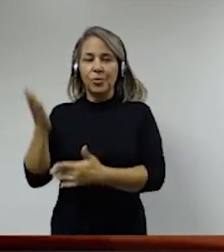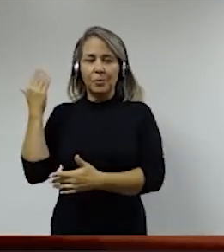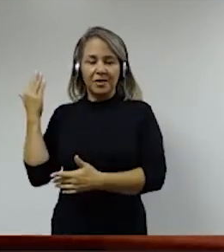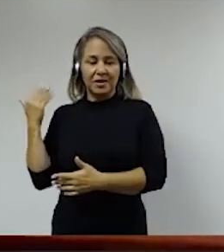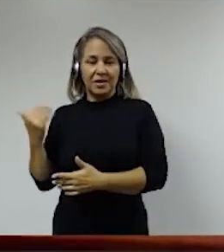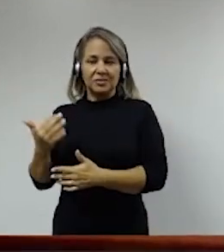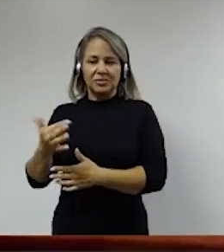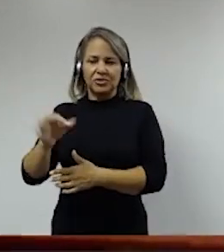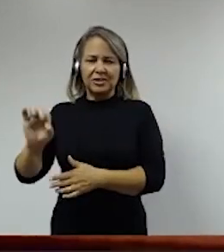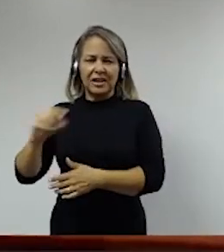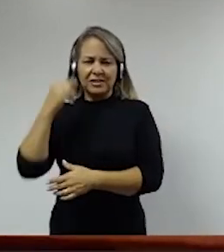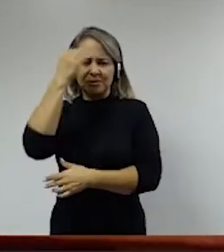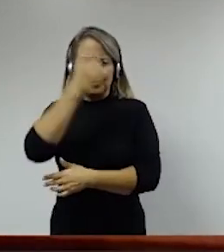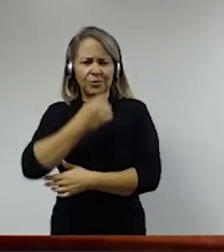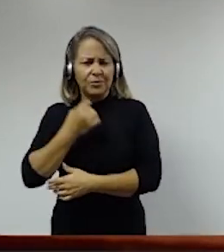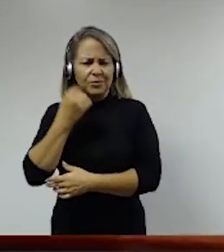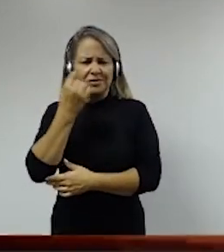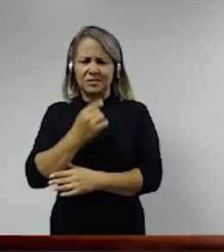lives de 10 horas,